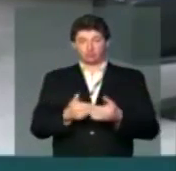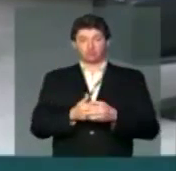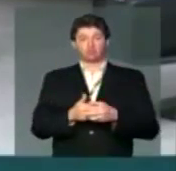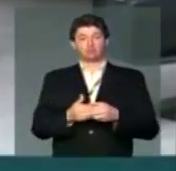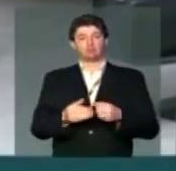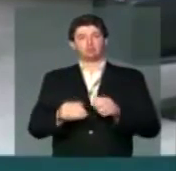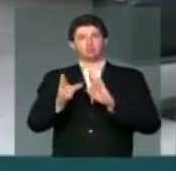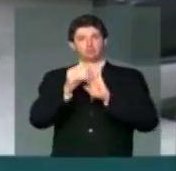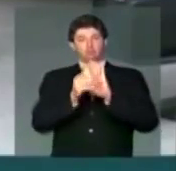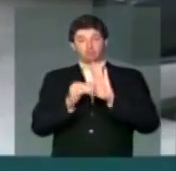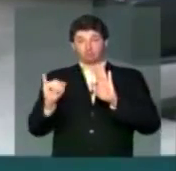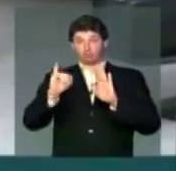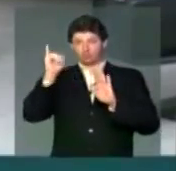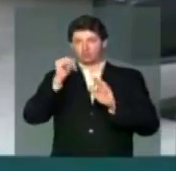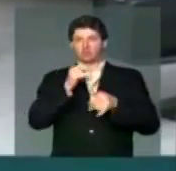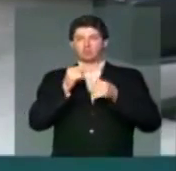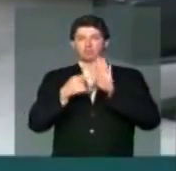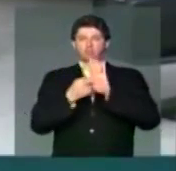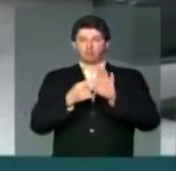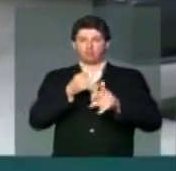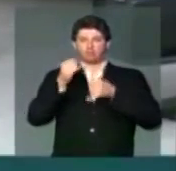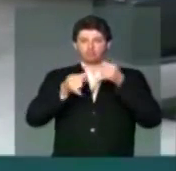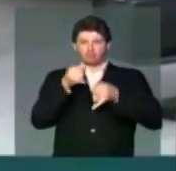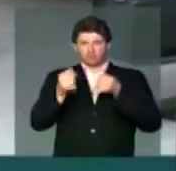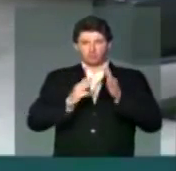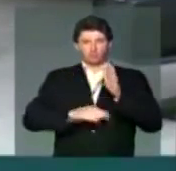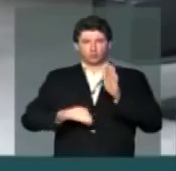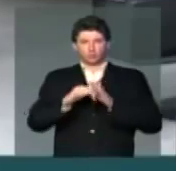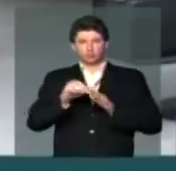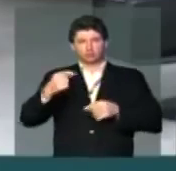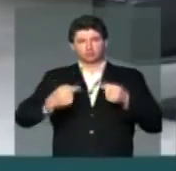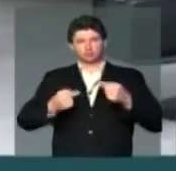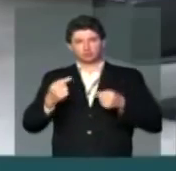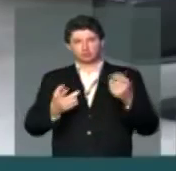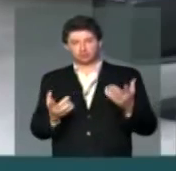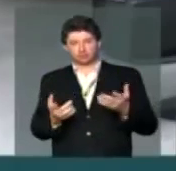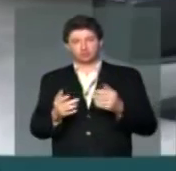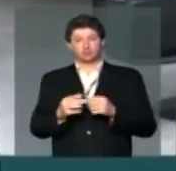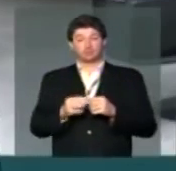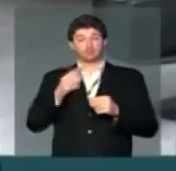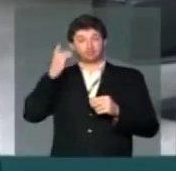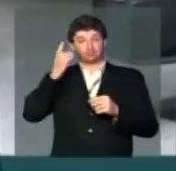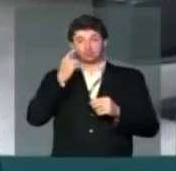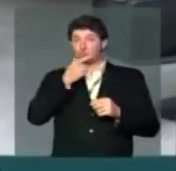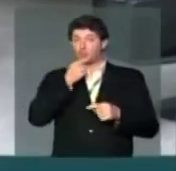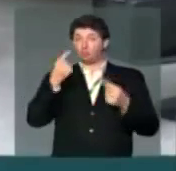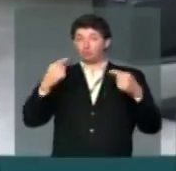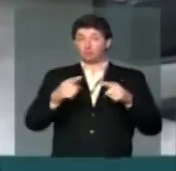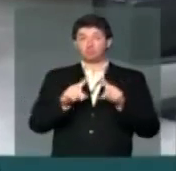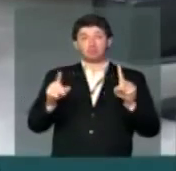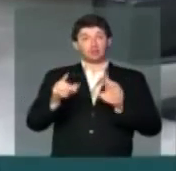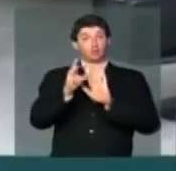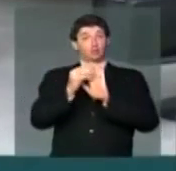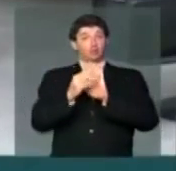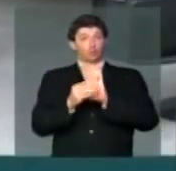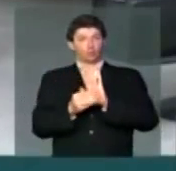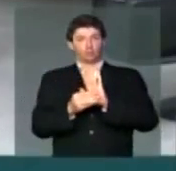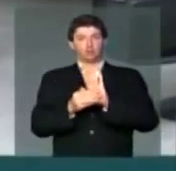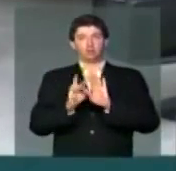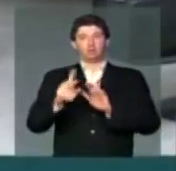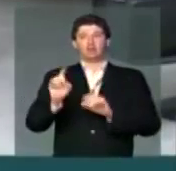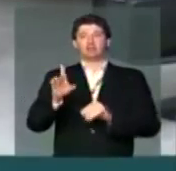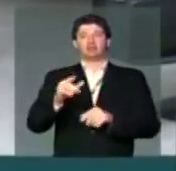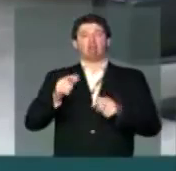com muito conteúdo, trazendo dados, fazendo uma discussão de um deputado oposicionista, mas com conteúdo, não é